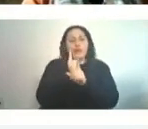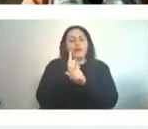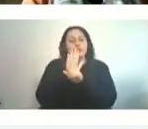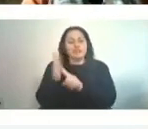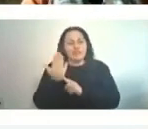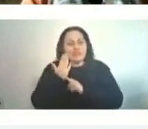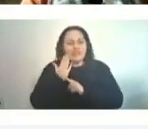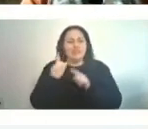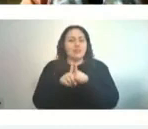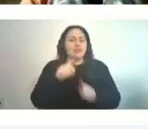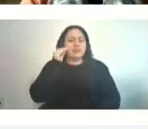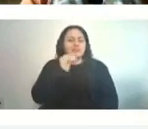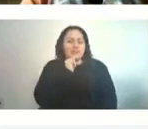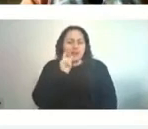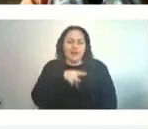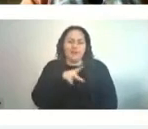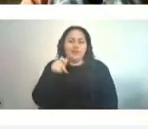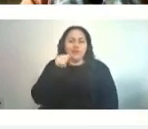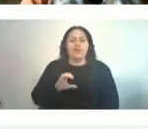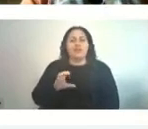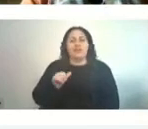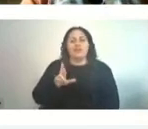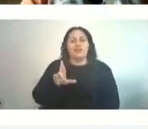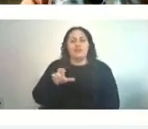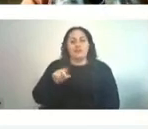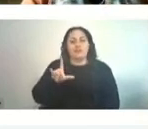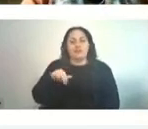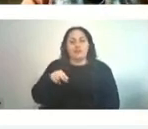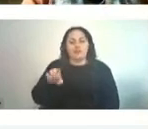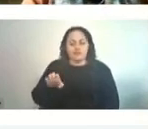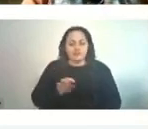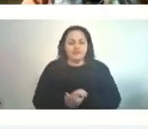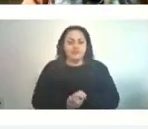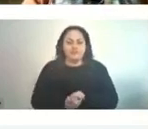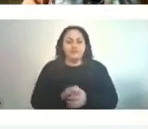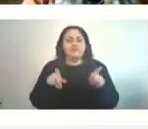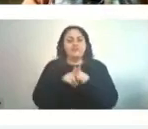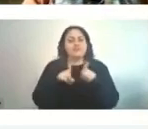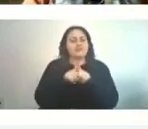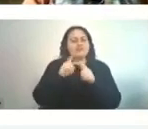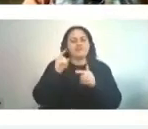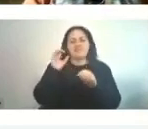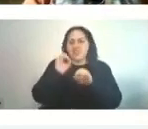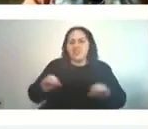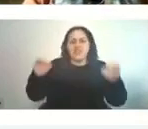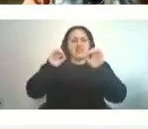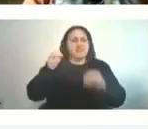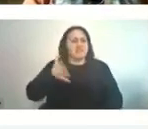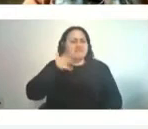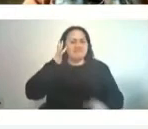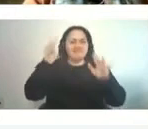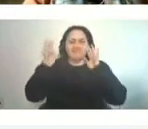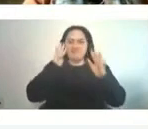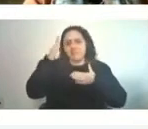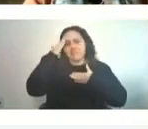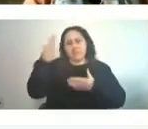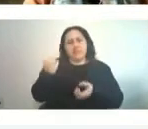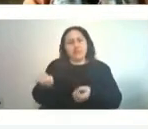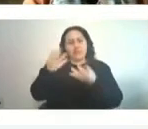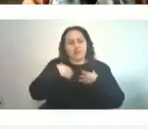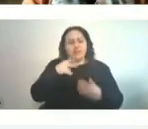experimentação, diz a professora Caroline Heppold. Excelentes reflexões, obrigada por compartilhar conosco, diz a Ana